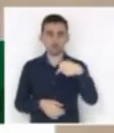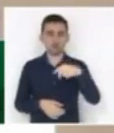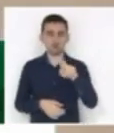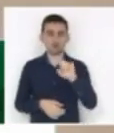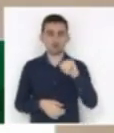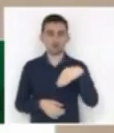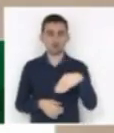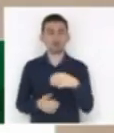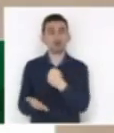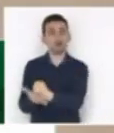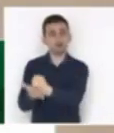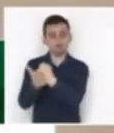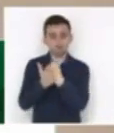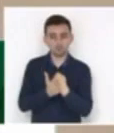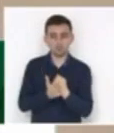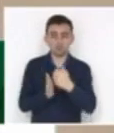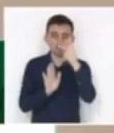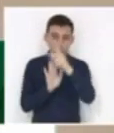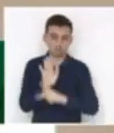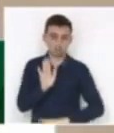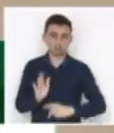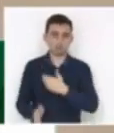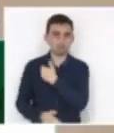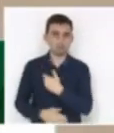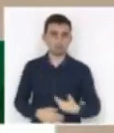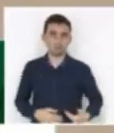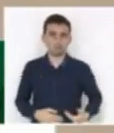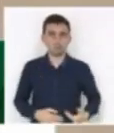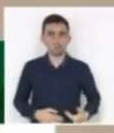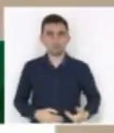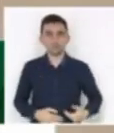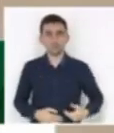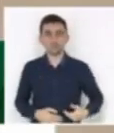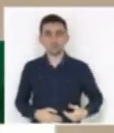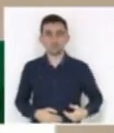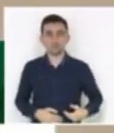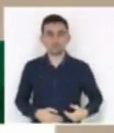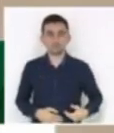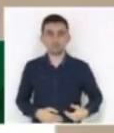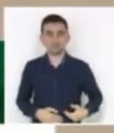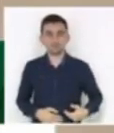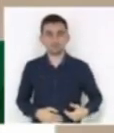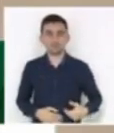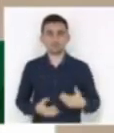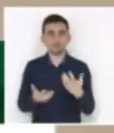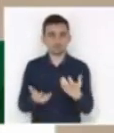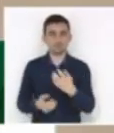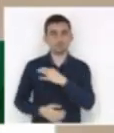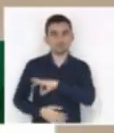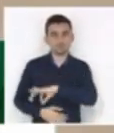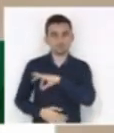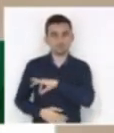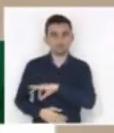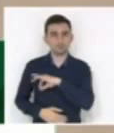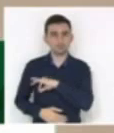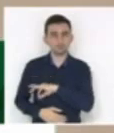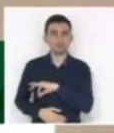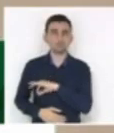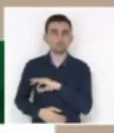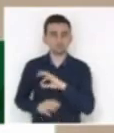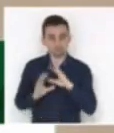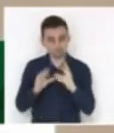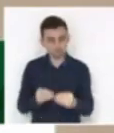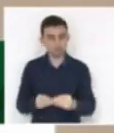dessa casa a um projeto do governo do Estado de Santa Catarina para a remuneração desses